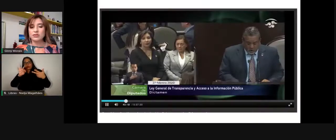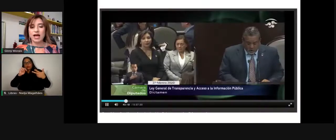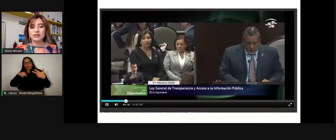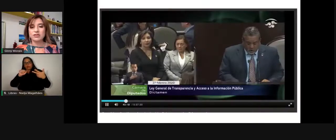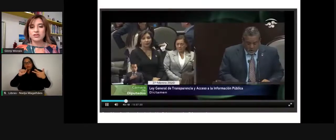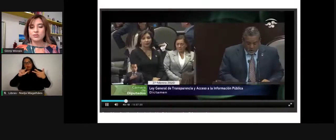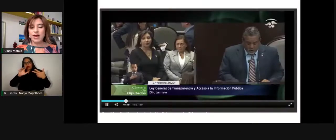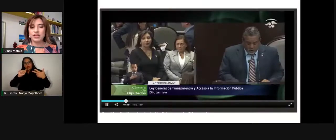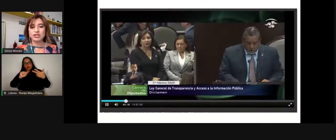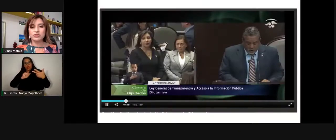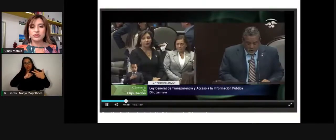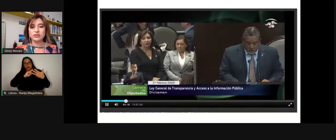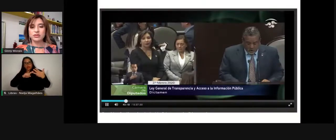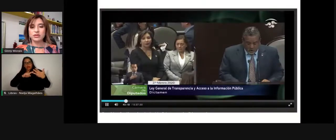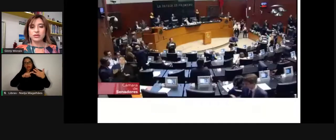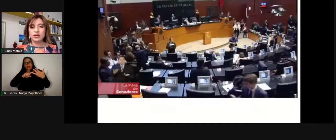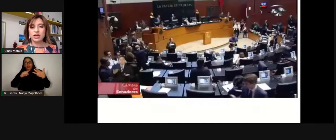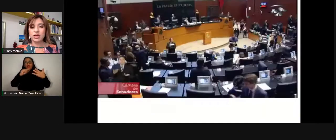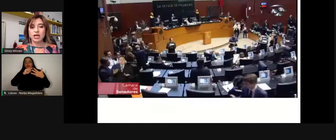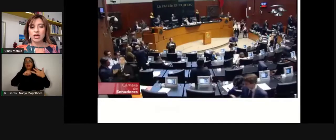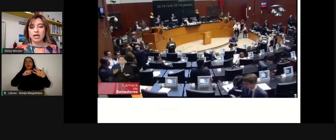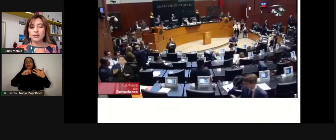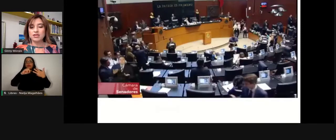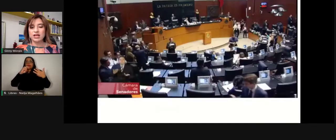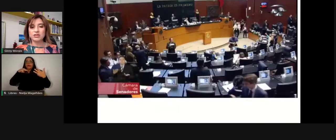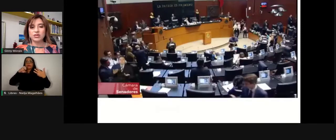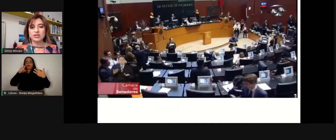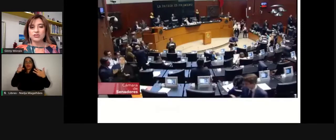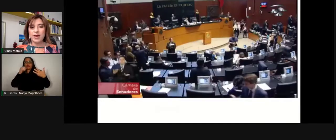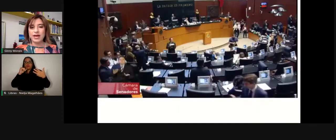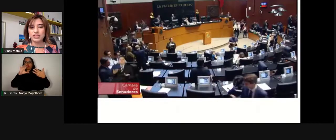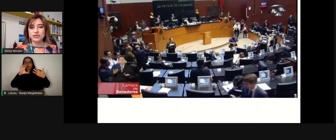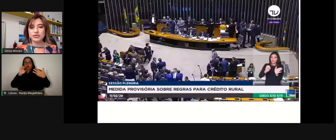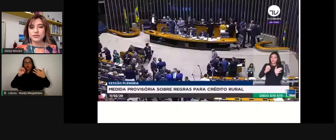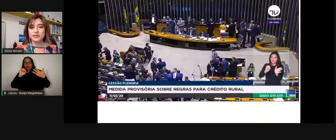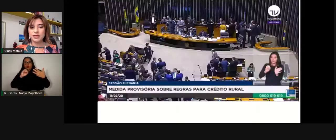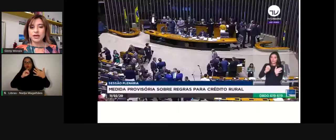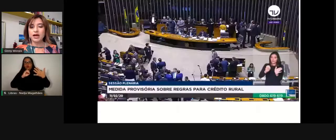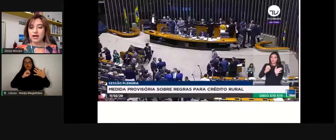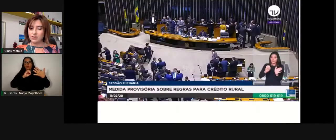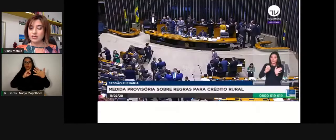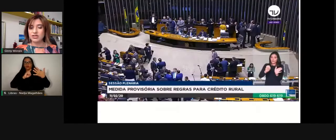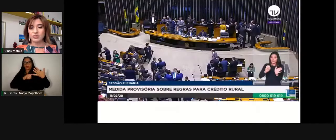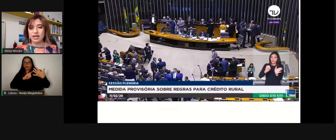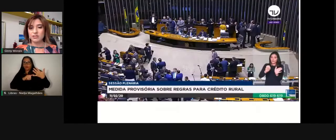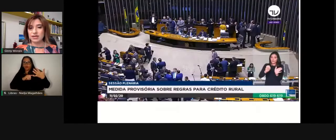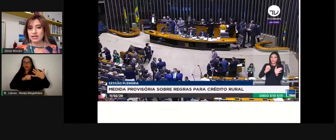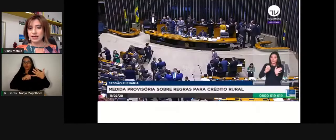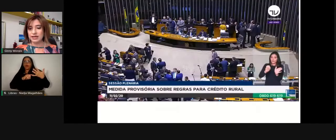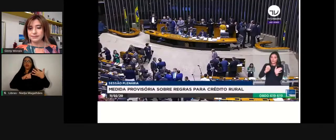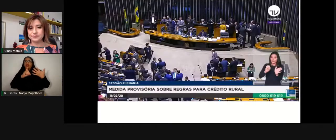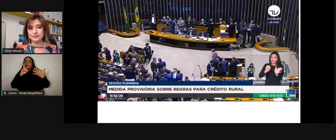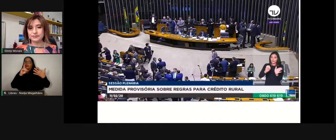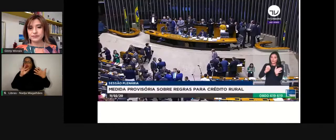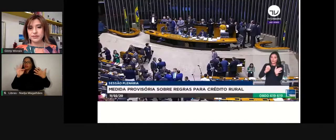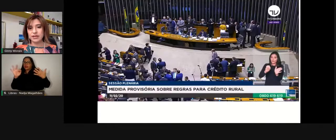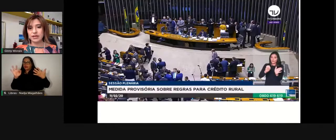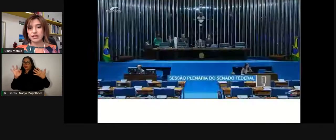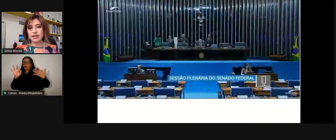Câmara dos Deputados do México, Câmara dos Senadores do México, Câmara dos Deputados